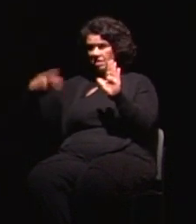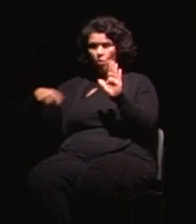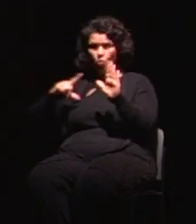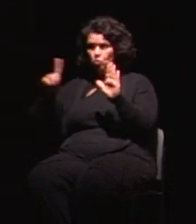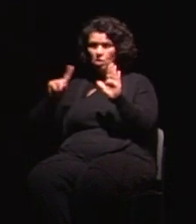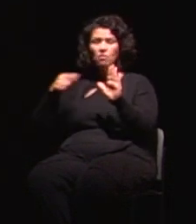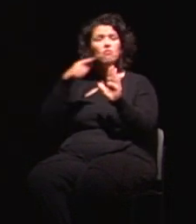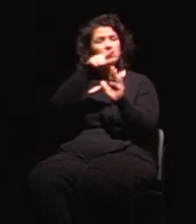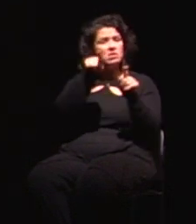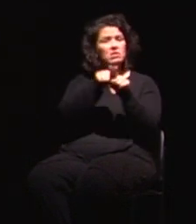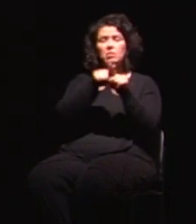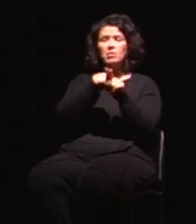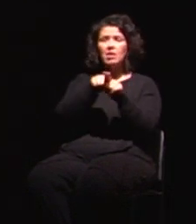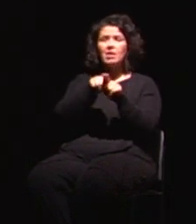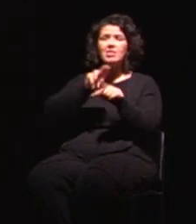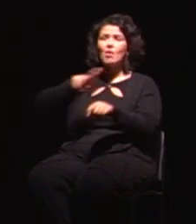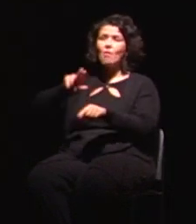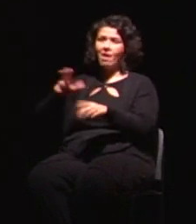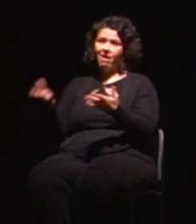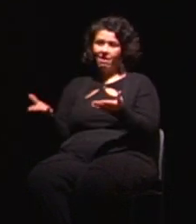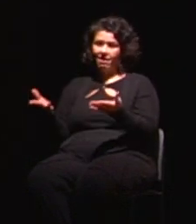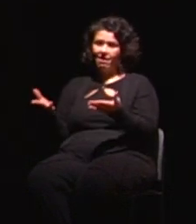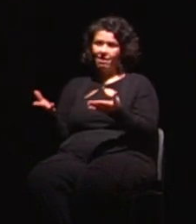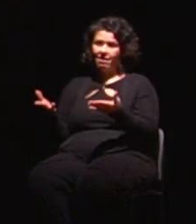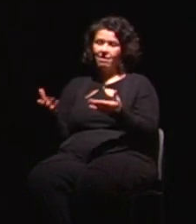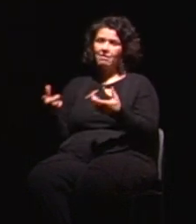essa discussão